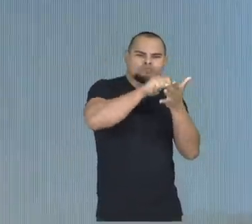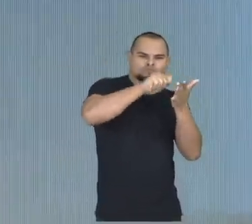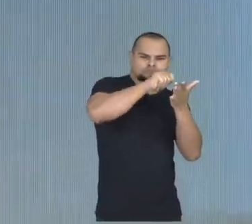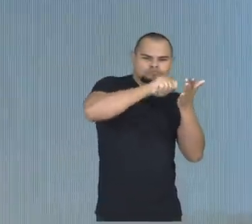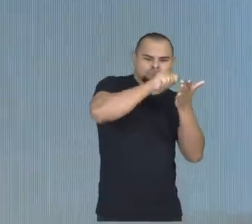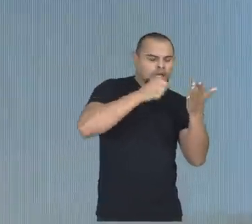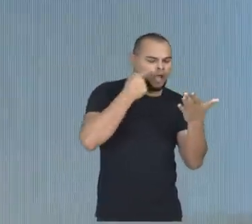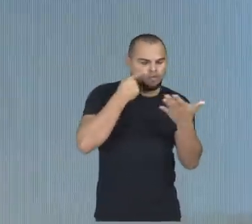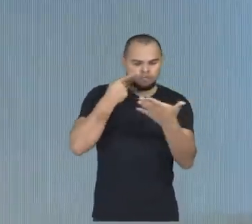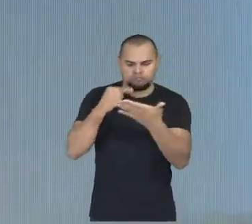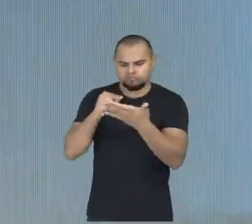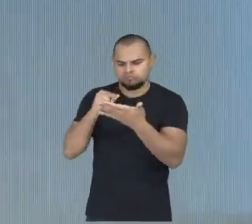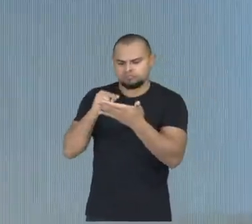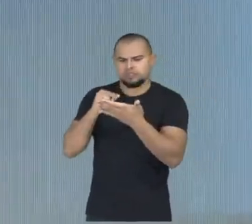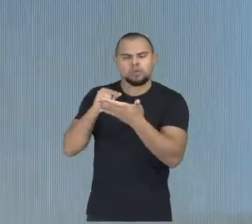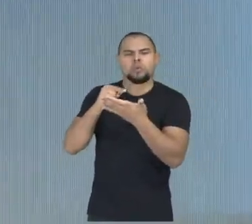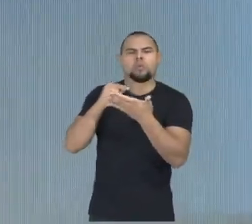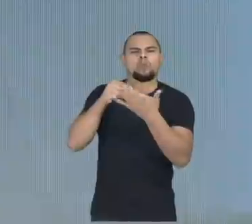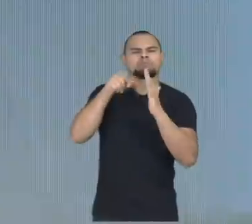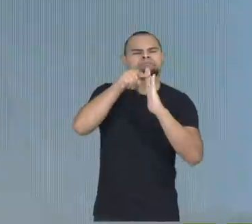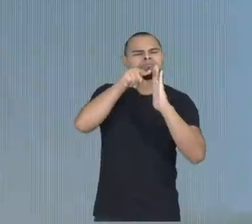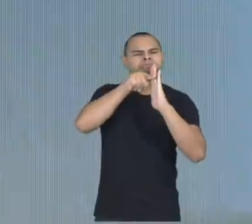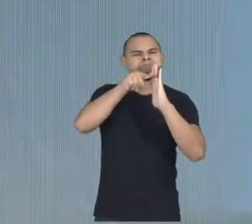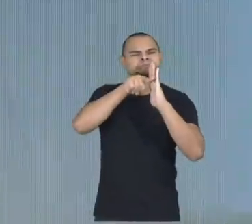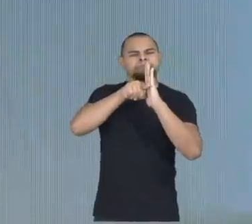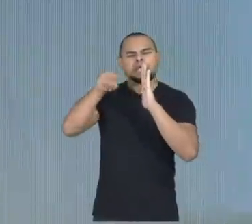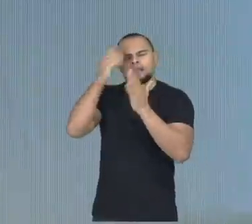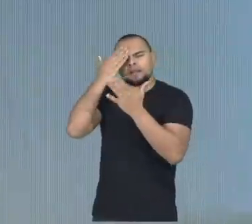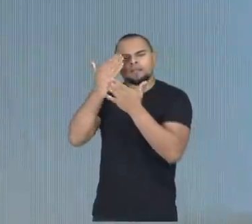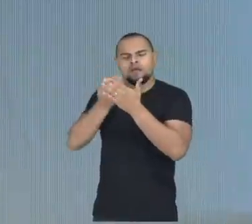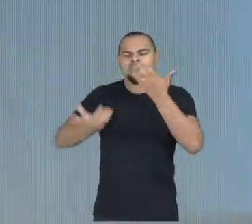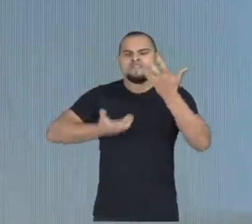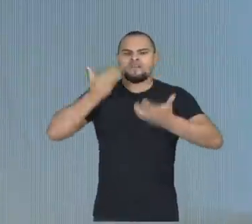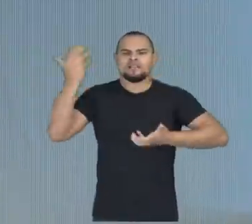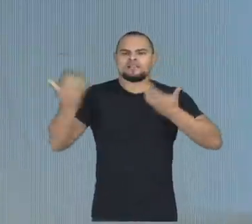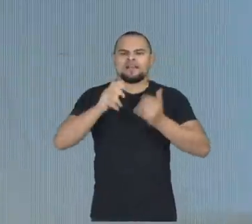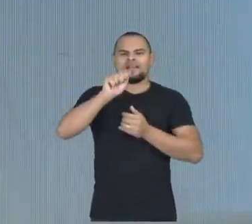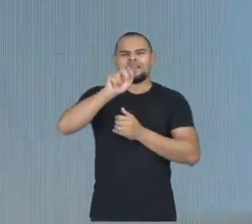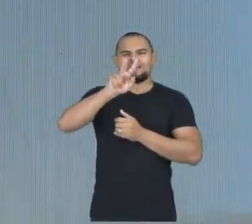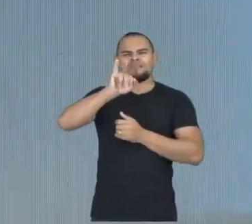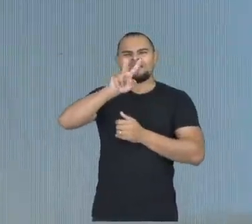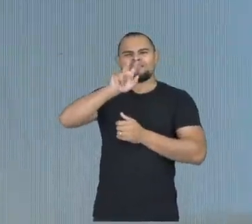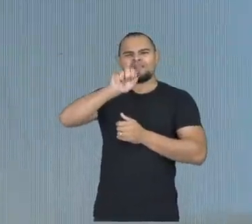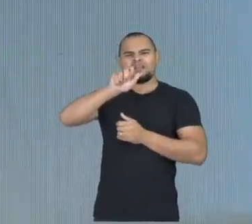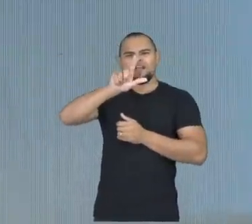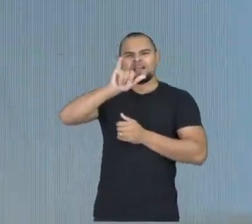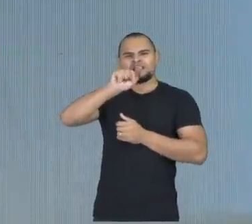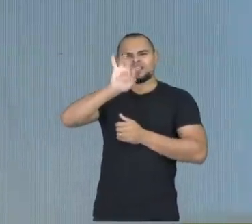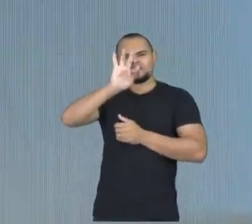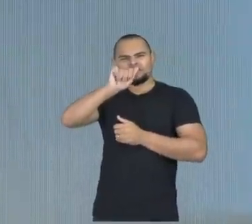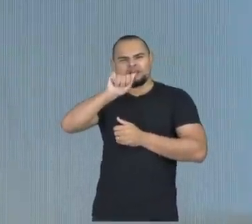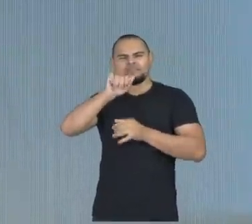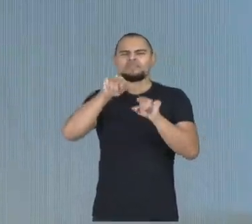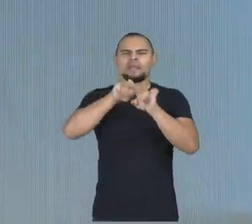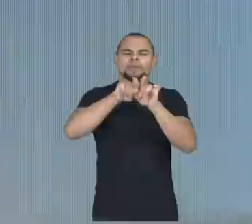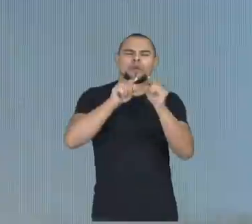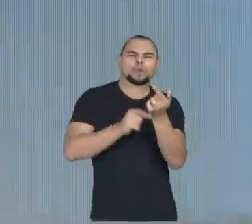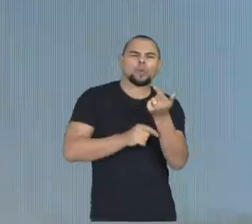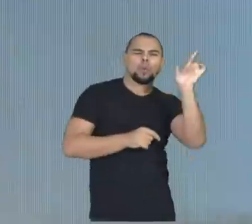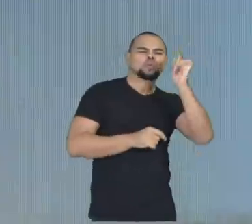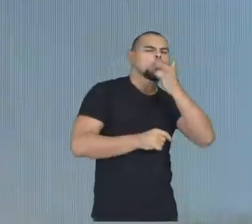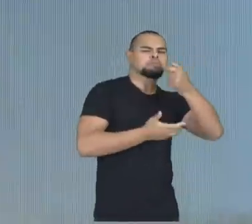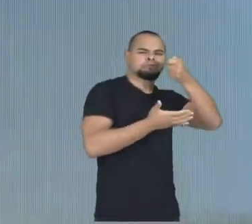métodos de Charles Finney, como um grande avivalista, e o que aconteceu através da vida, por exemplo, de Jonathan Edwards.